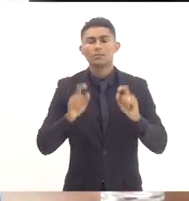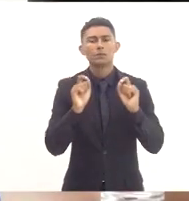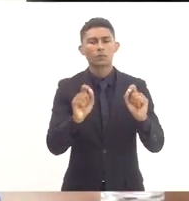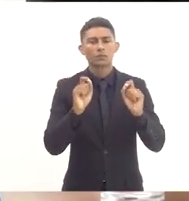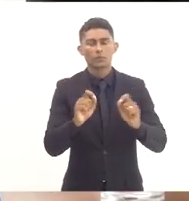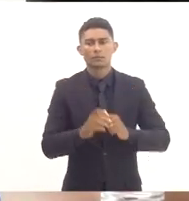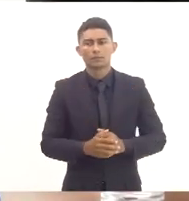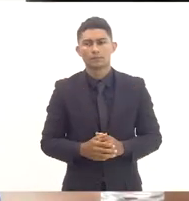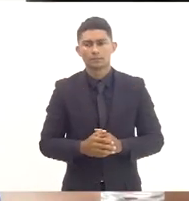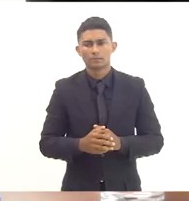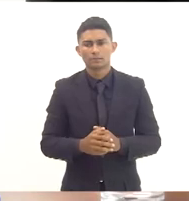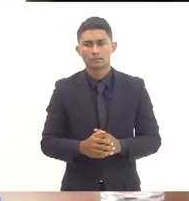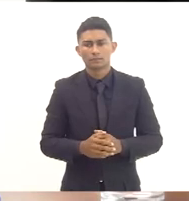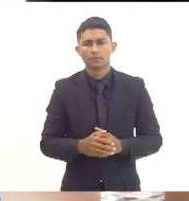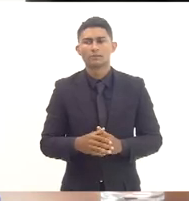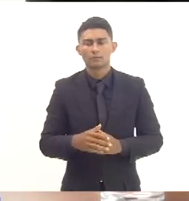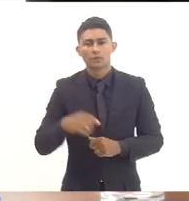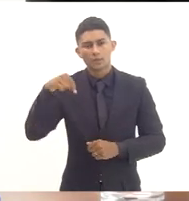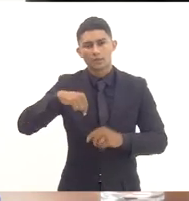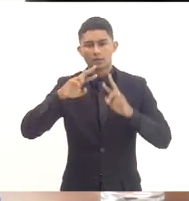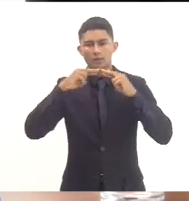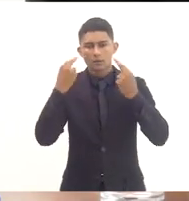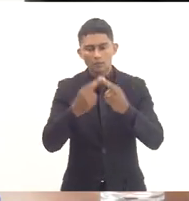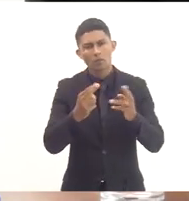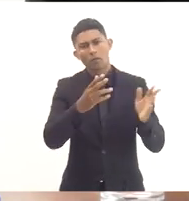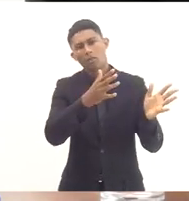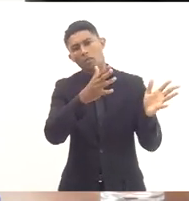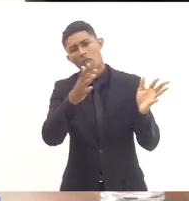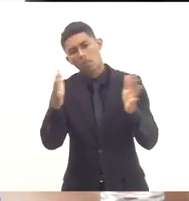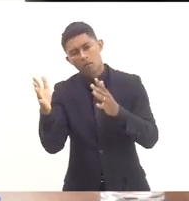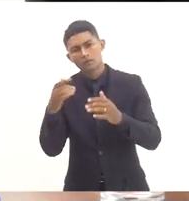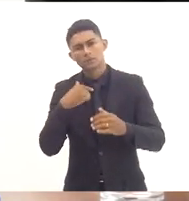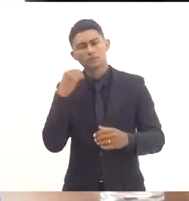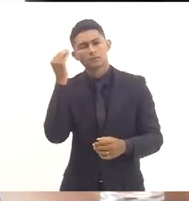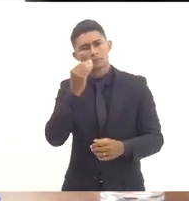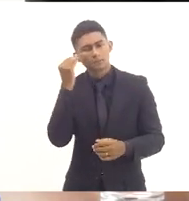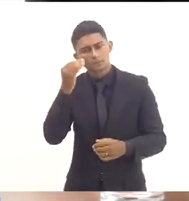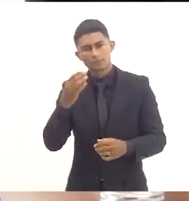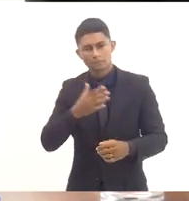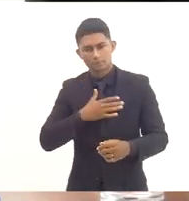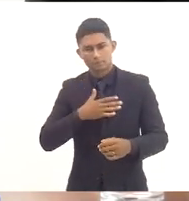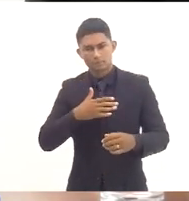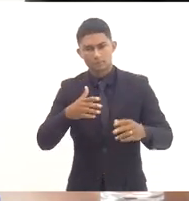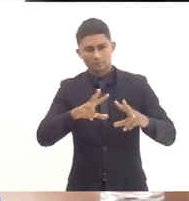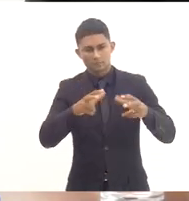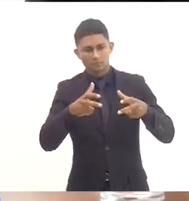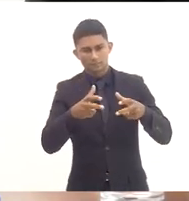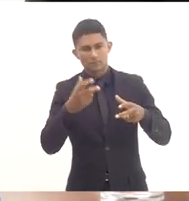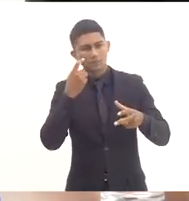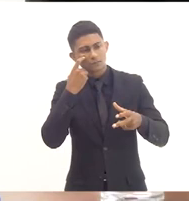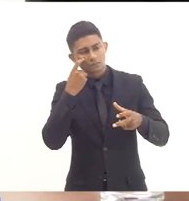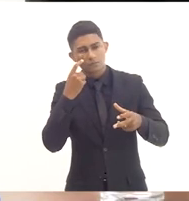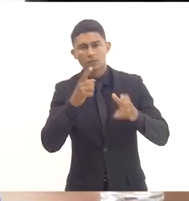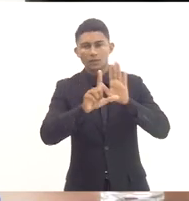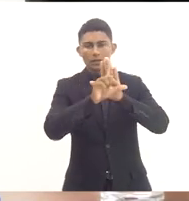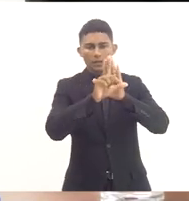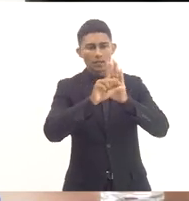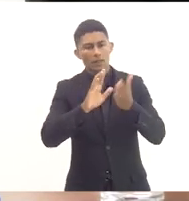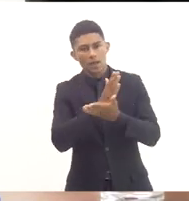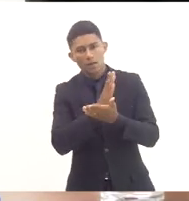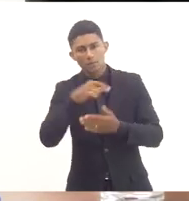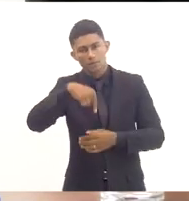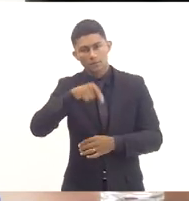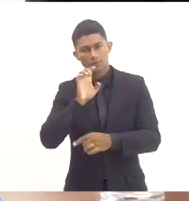eu tiro de experiência nessa audiência aqui vou botar é nossa equipe a gente está analisando algumas vez que